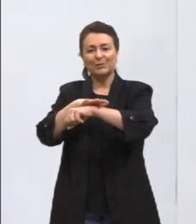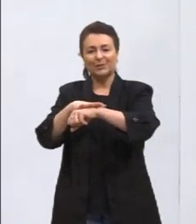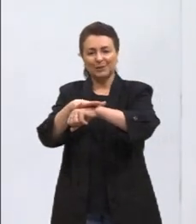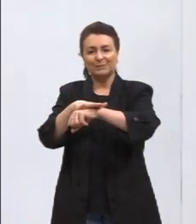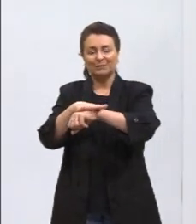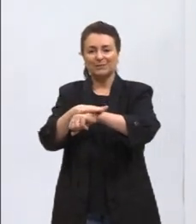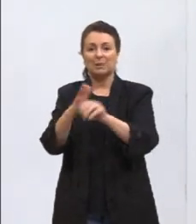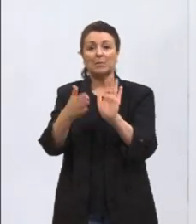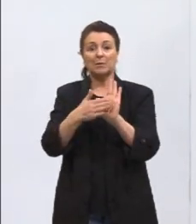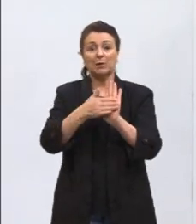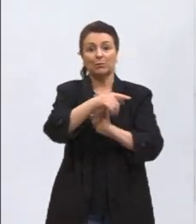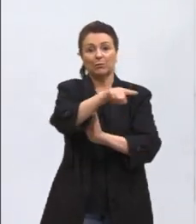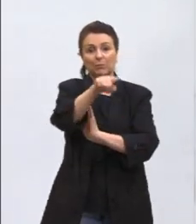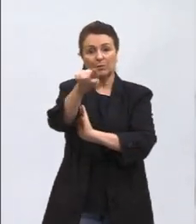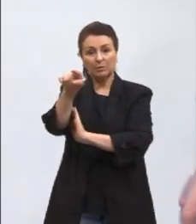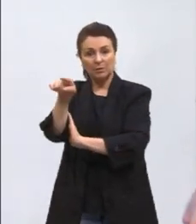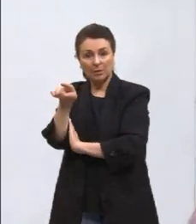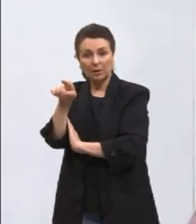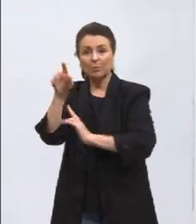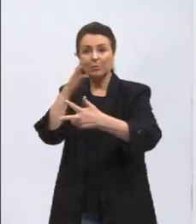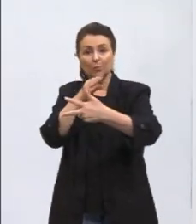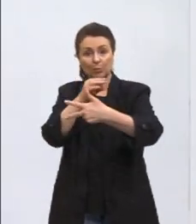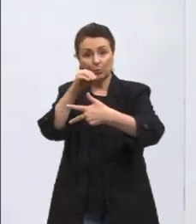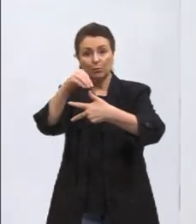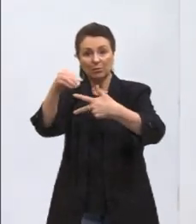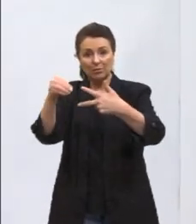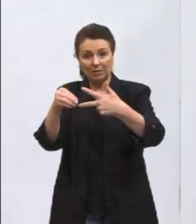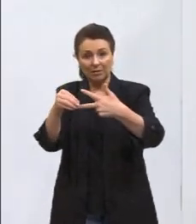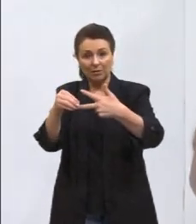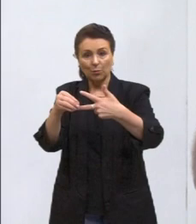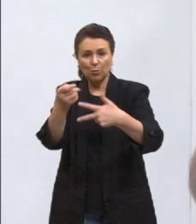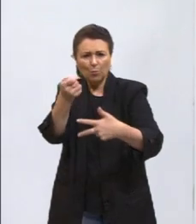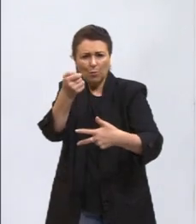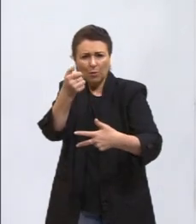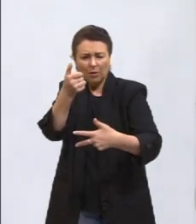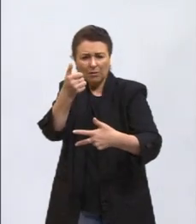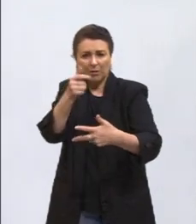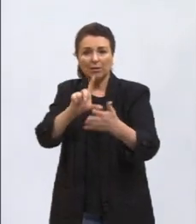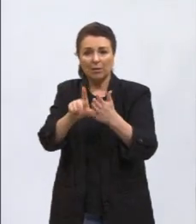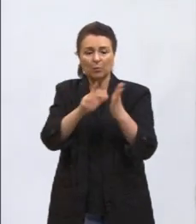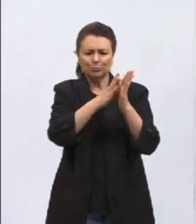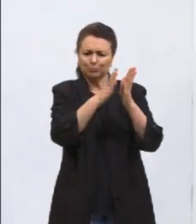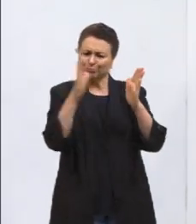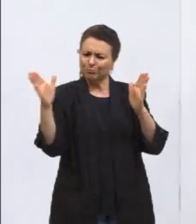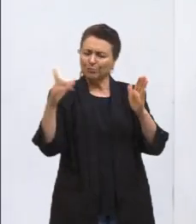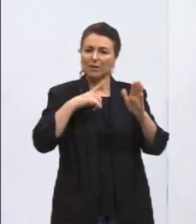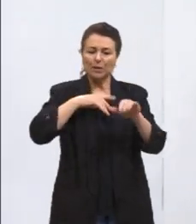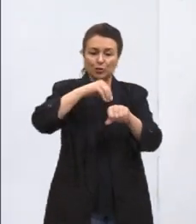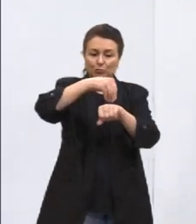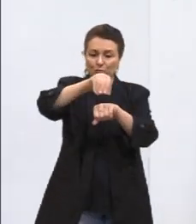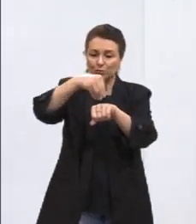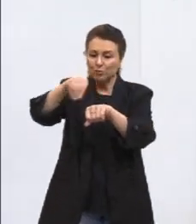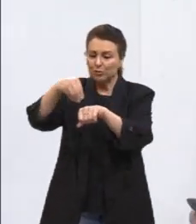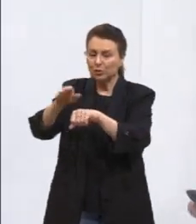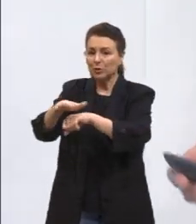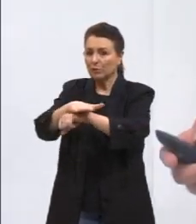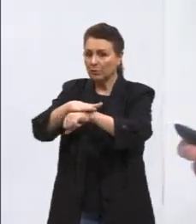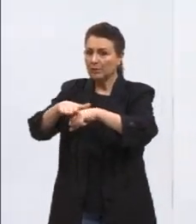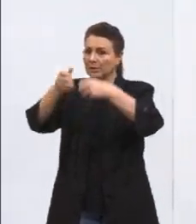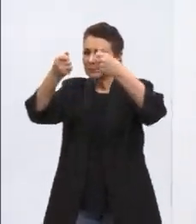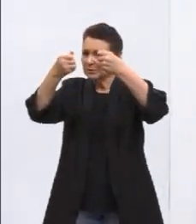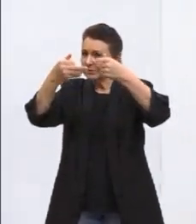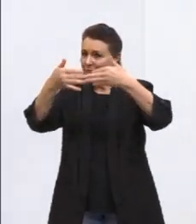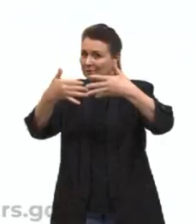preparando você para o Enem que está logo aí né que está logo aí a sequência a gente vai dar dicas para você também vamos conversar sobre isso OK